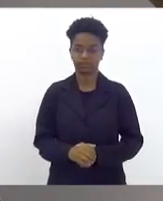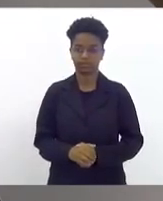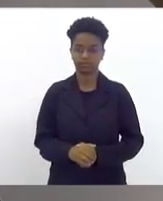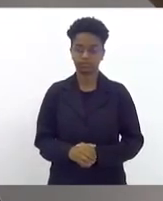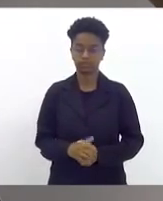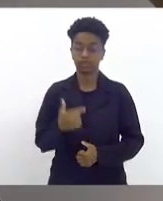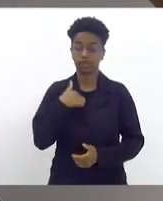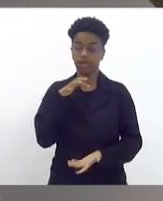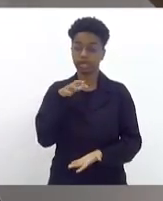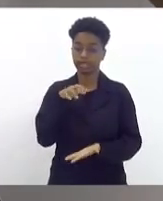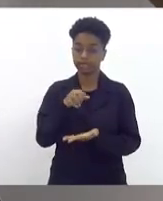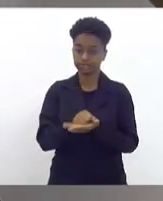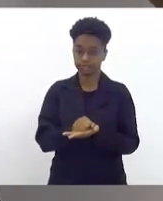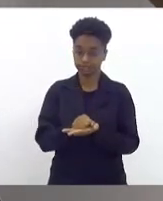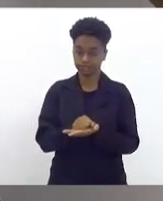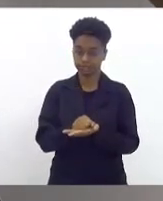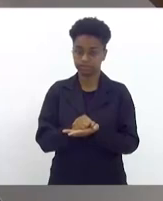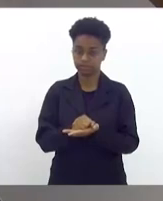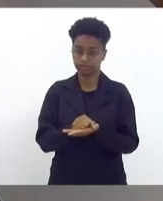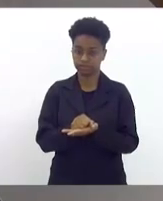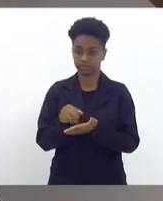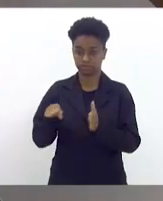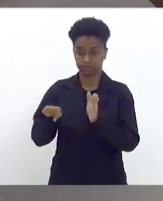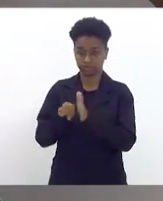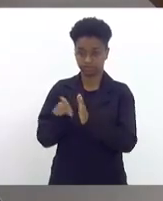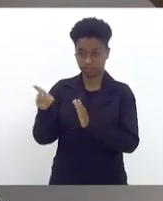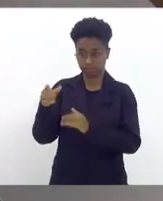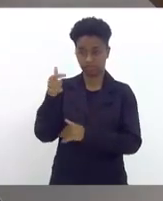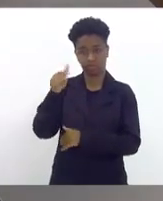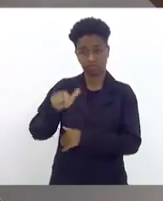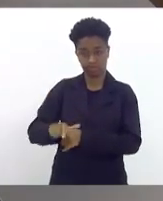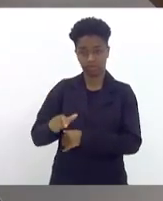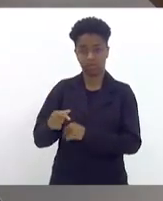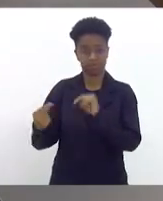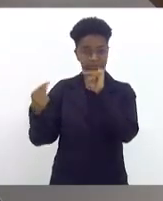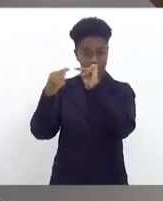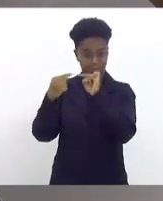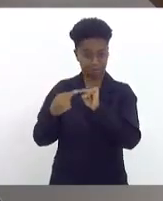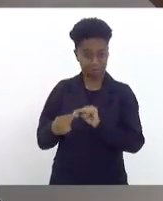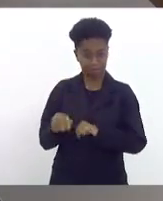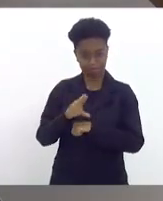registrando a chegada de mais um constitucionalista